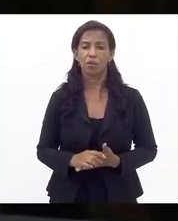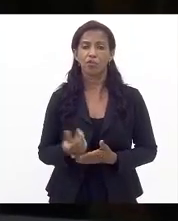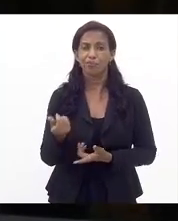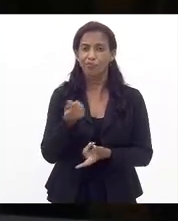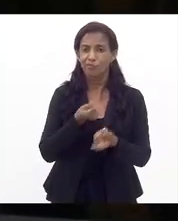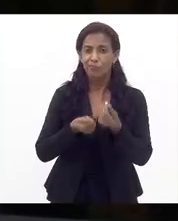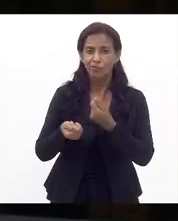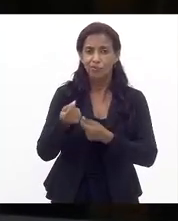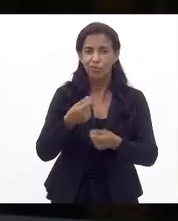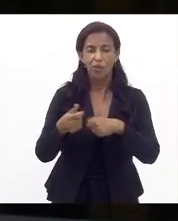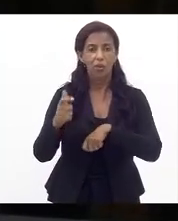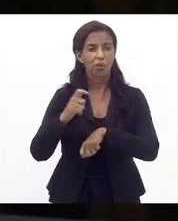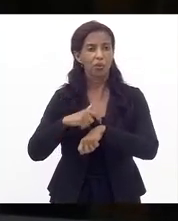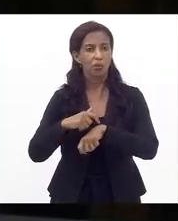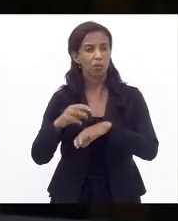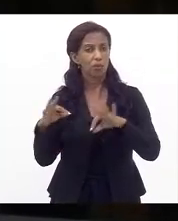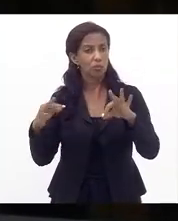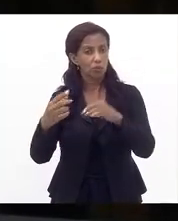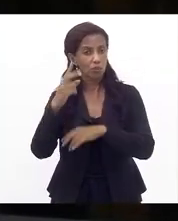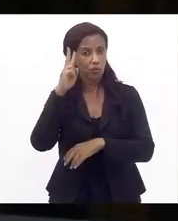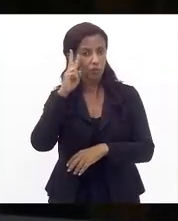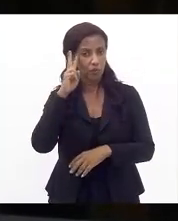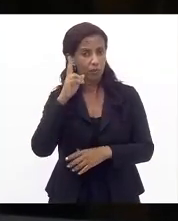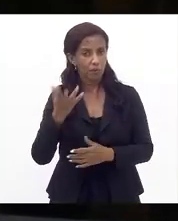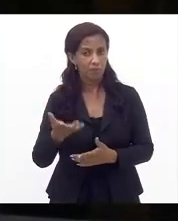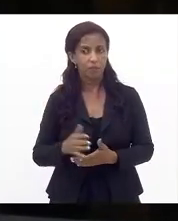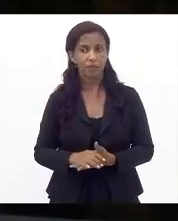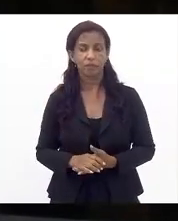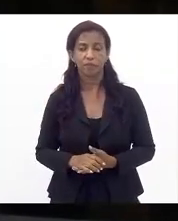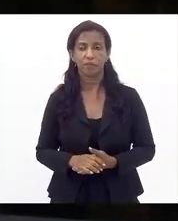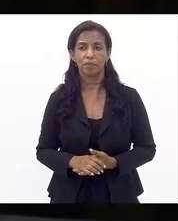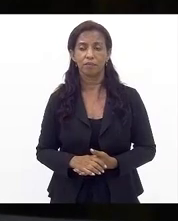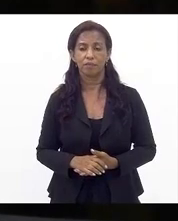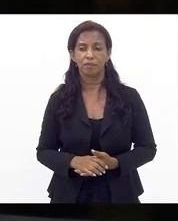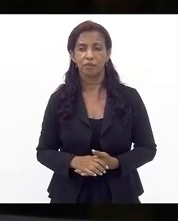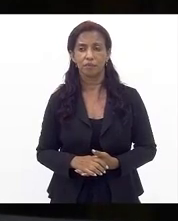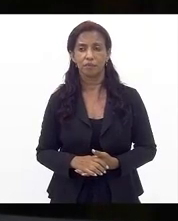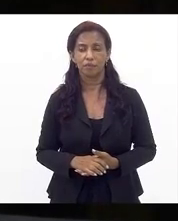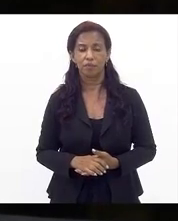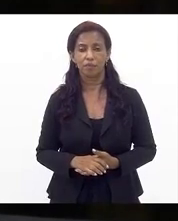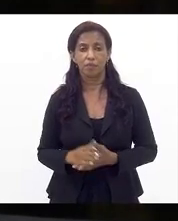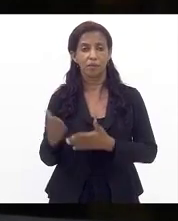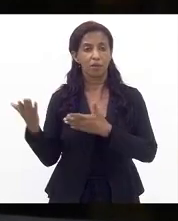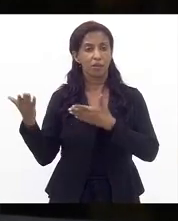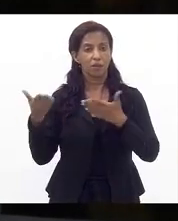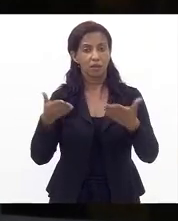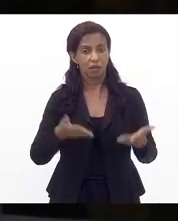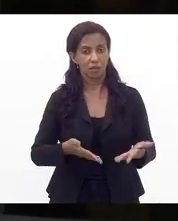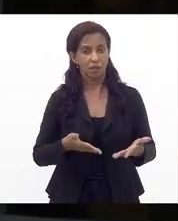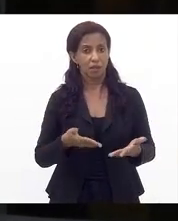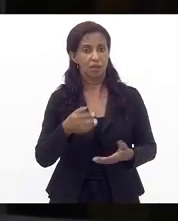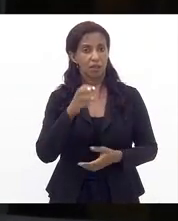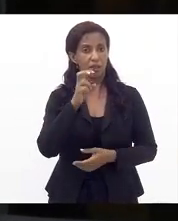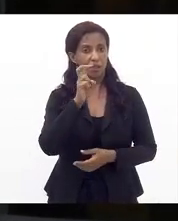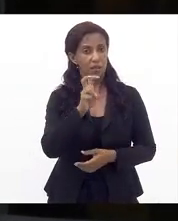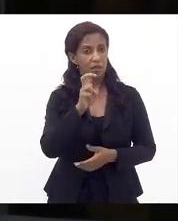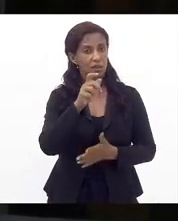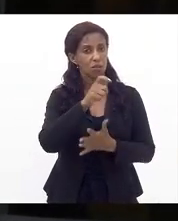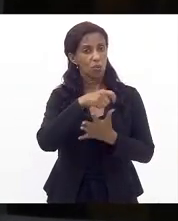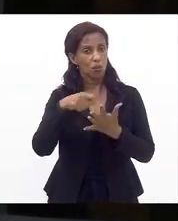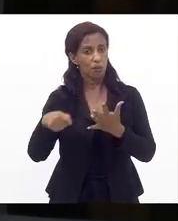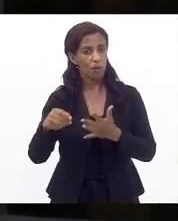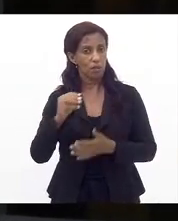financeira naquele momento todos hão de lembrar aqui que o chegou você ter cinco meses de